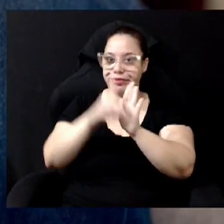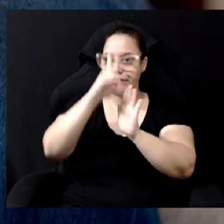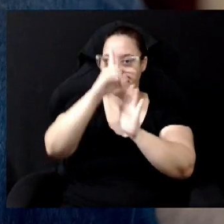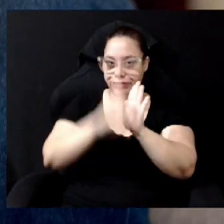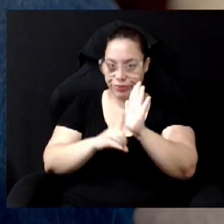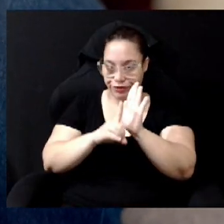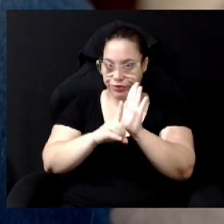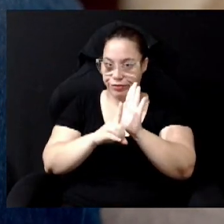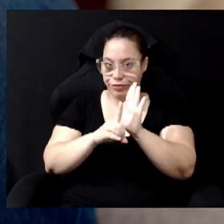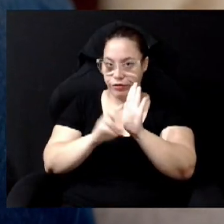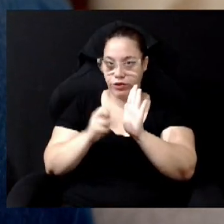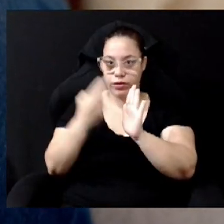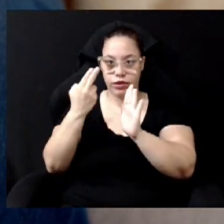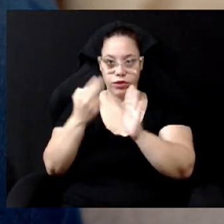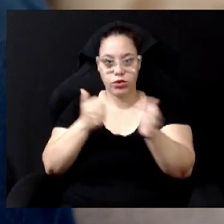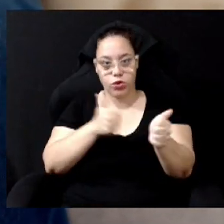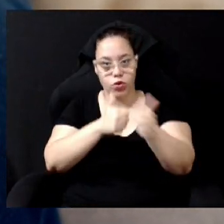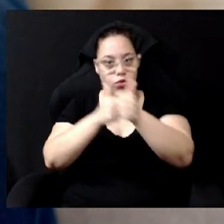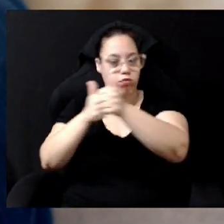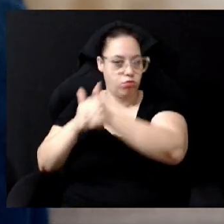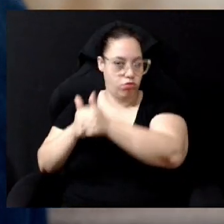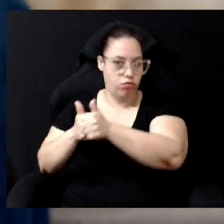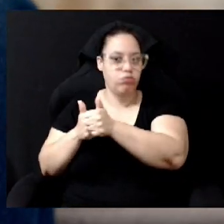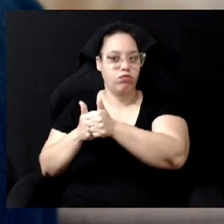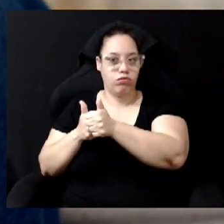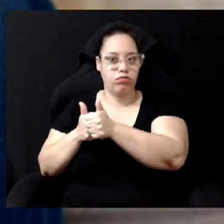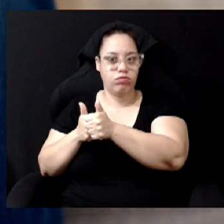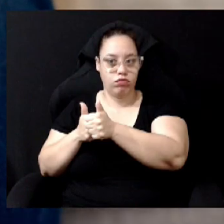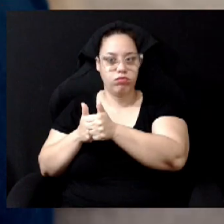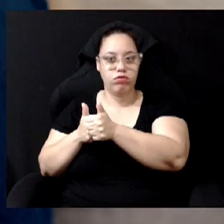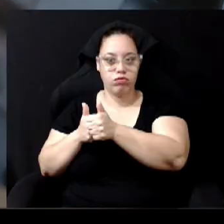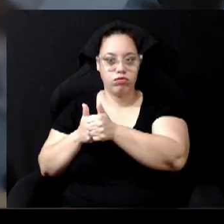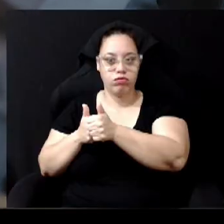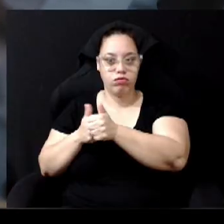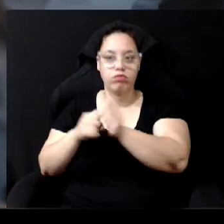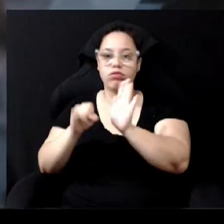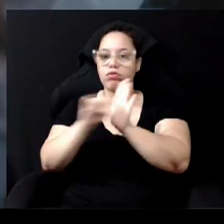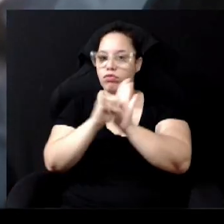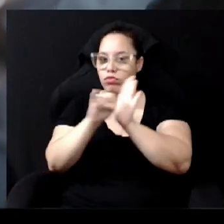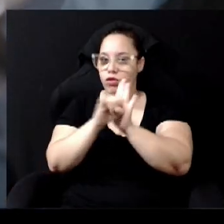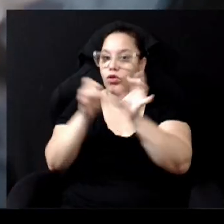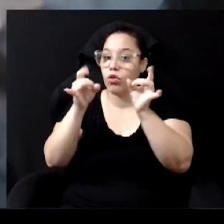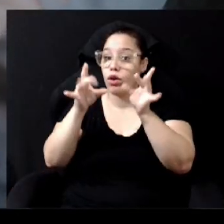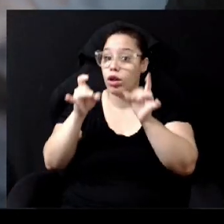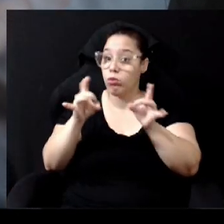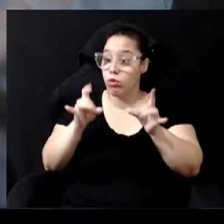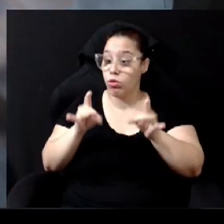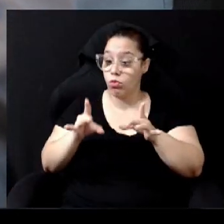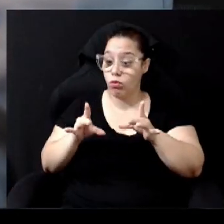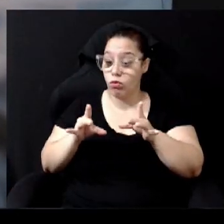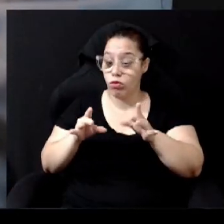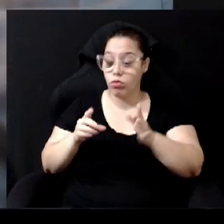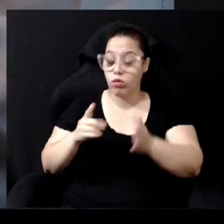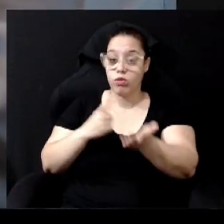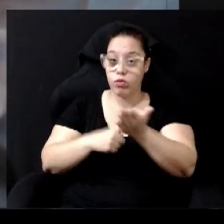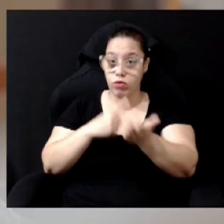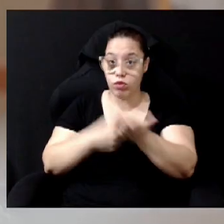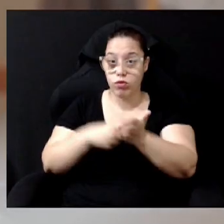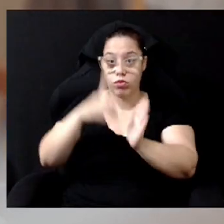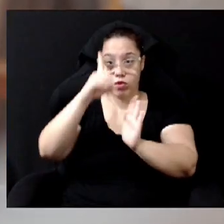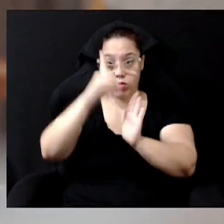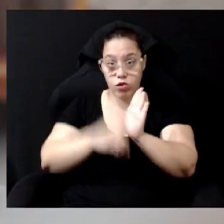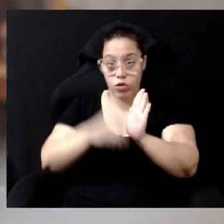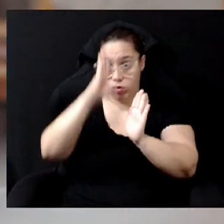ou acompanhantes deverão providenciar uma identificação específica, confirmando que têm direito à